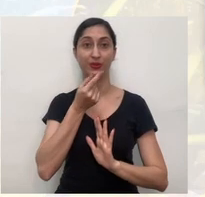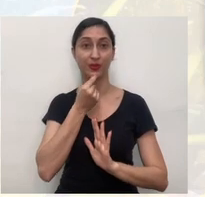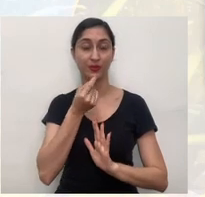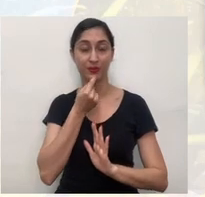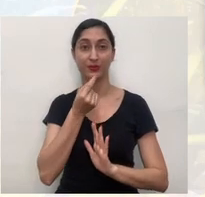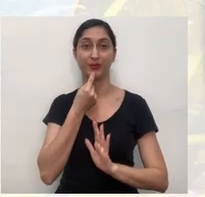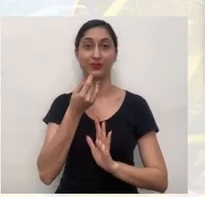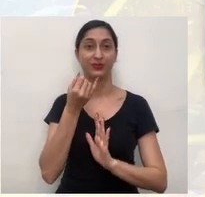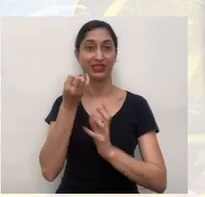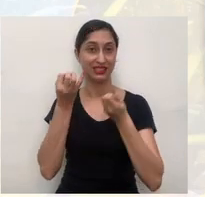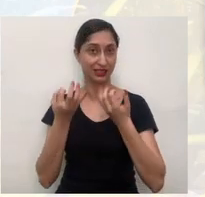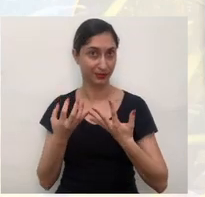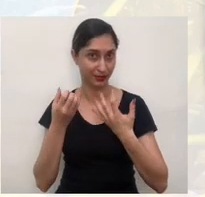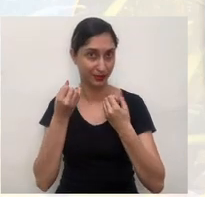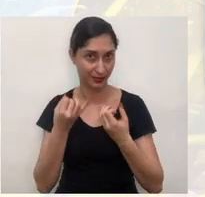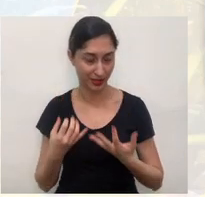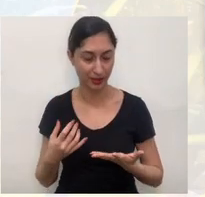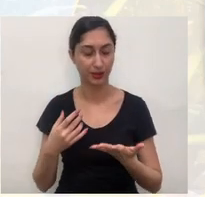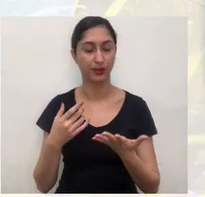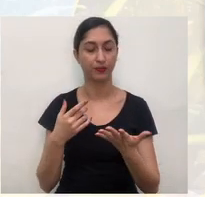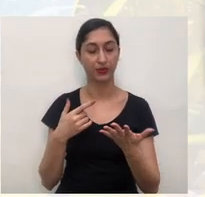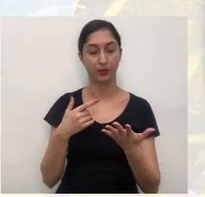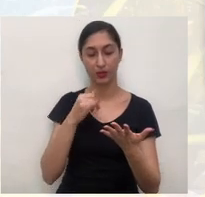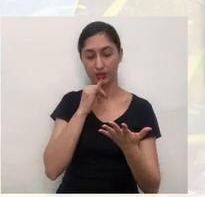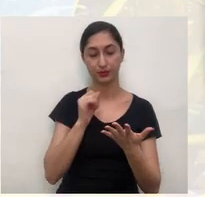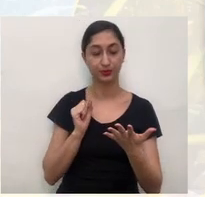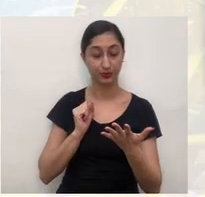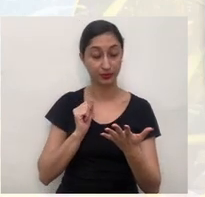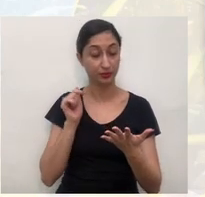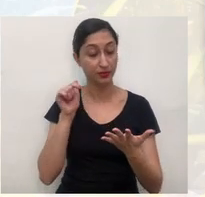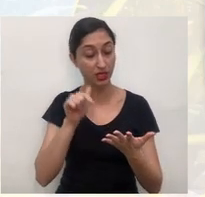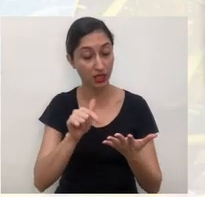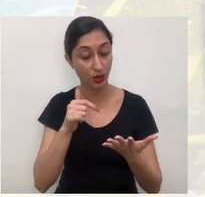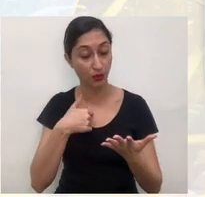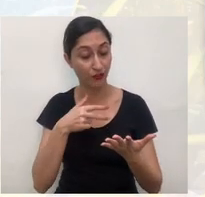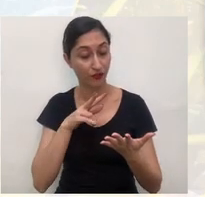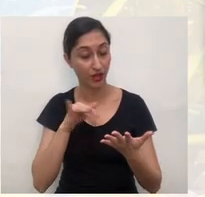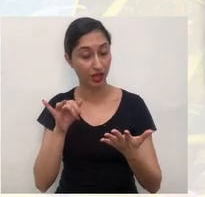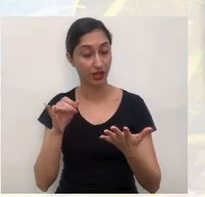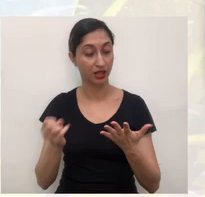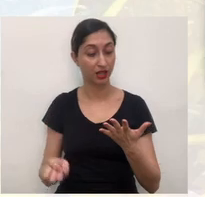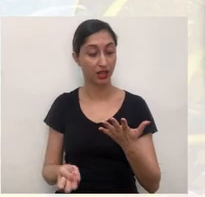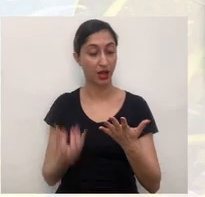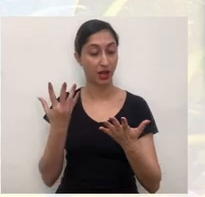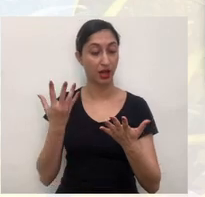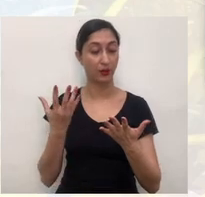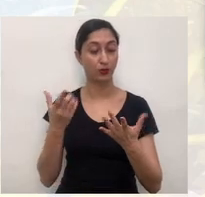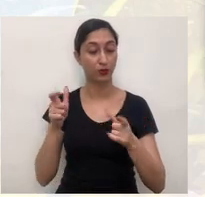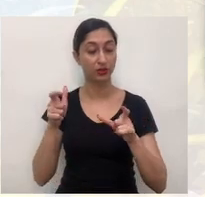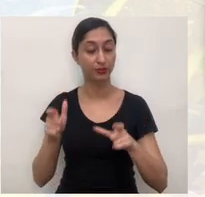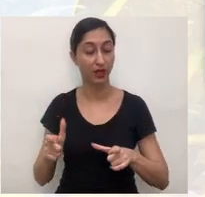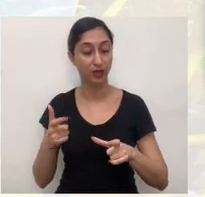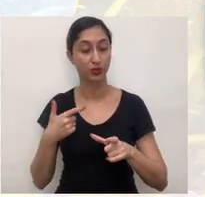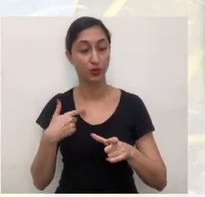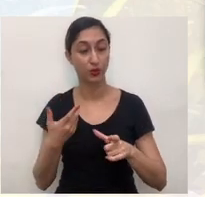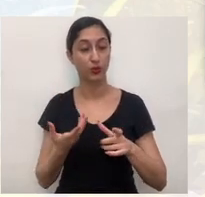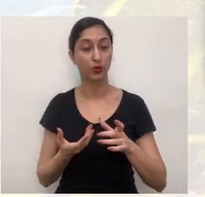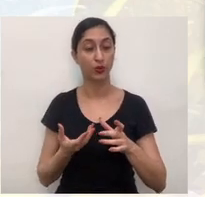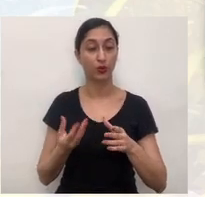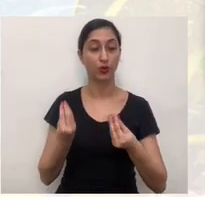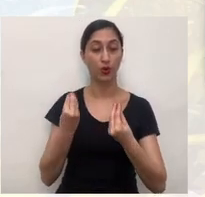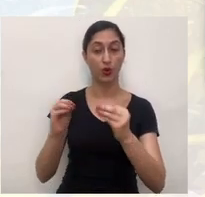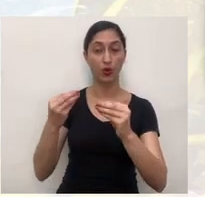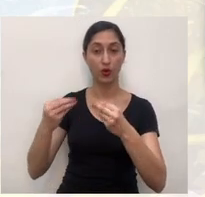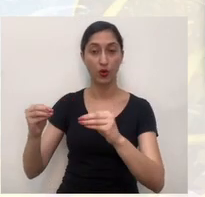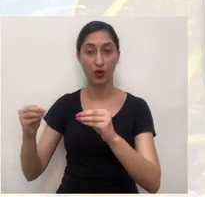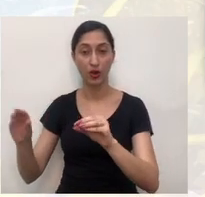uma narração do que ele estava fazendo. Ele diz assim, aqui eu vou criar um espaço para botar um grupo de árvores de flor